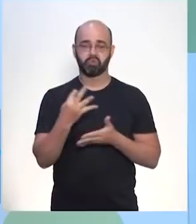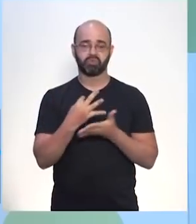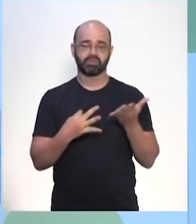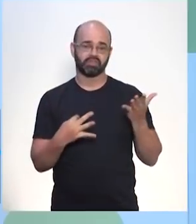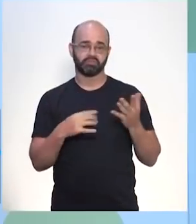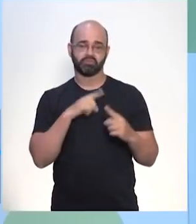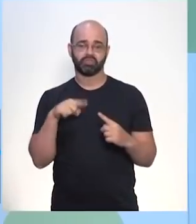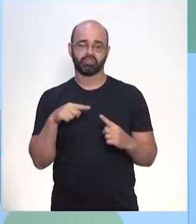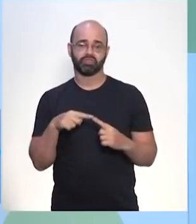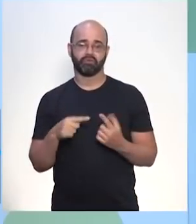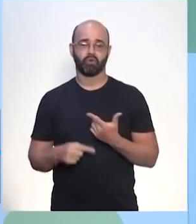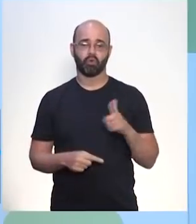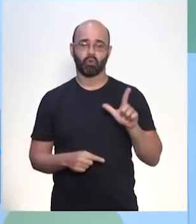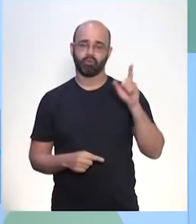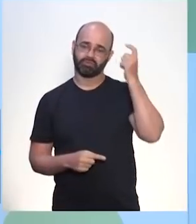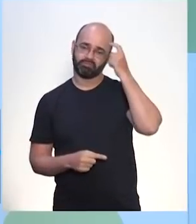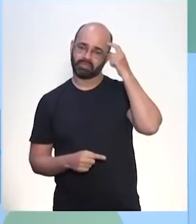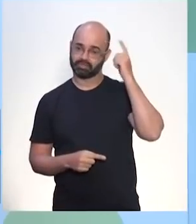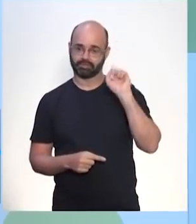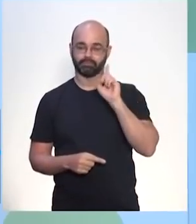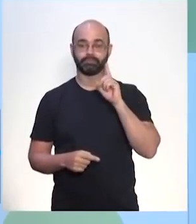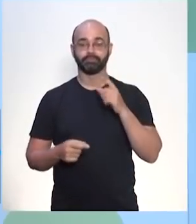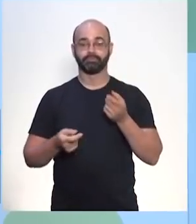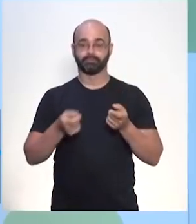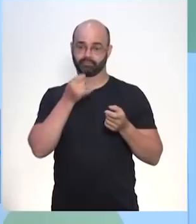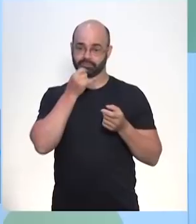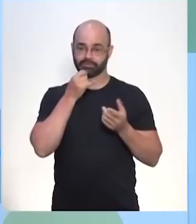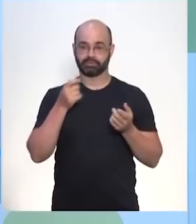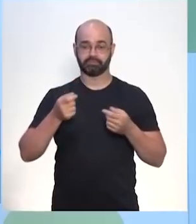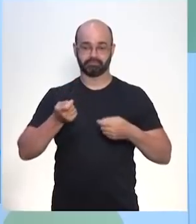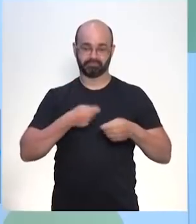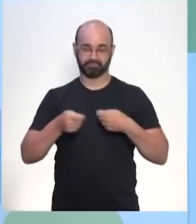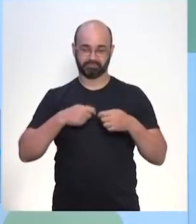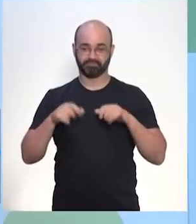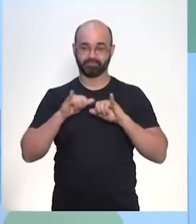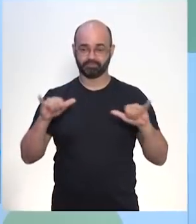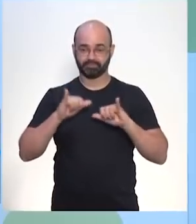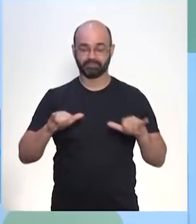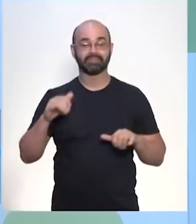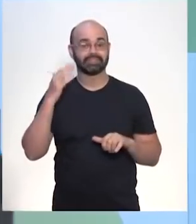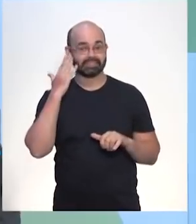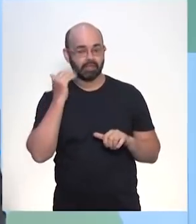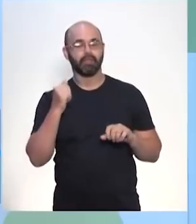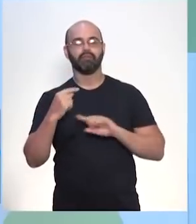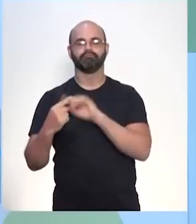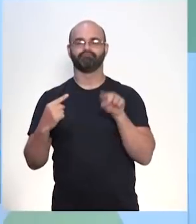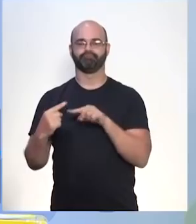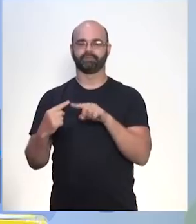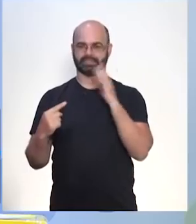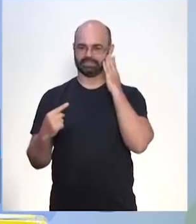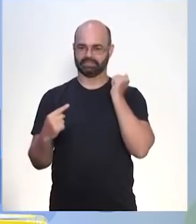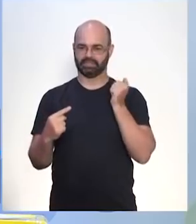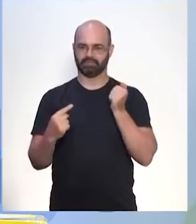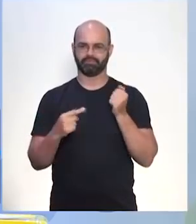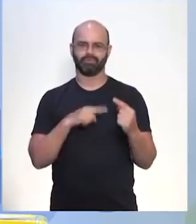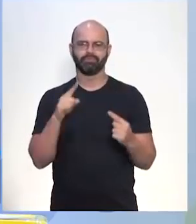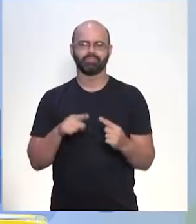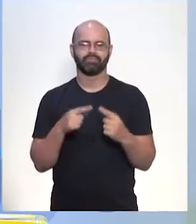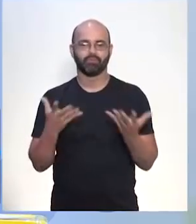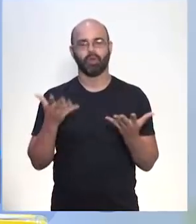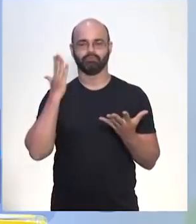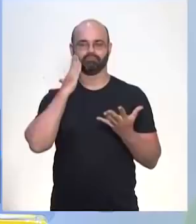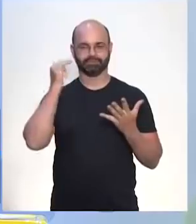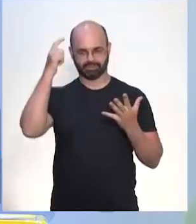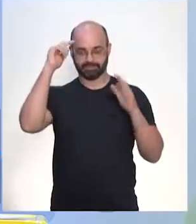função. Você construir um anúncio publicitário faz você entender as funções dele. Exatamente. Isso. Então, aqui, gente, eu vou colocar apenas um